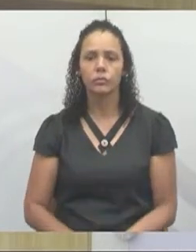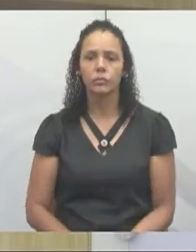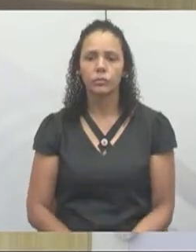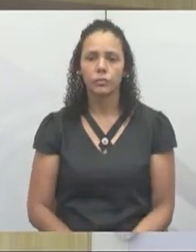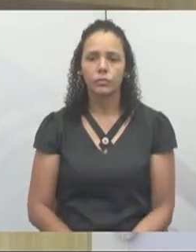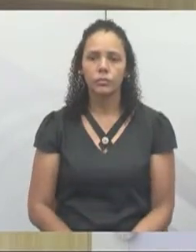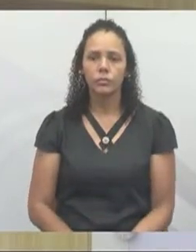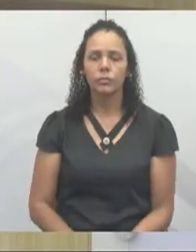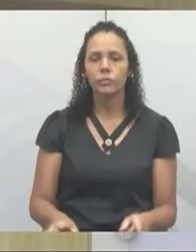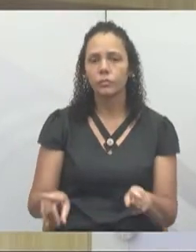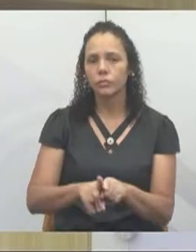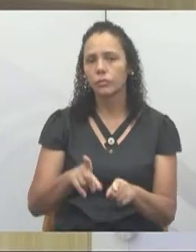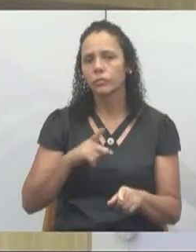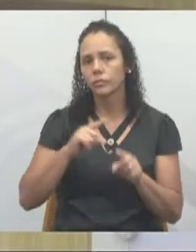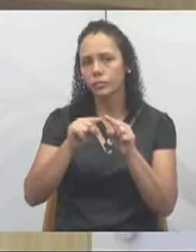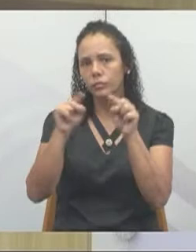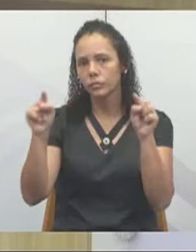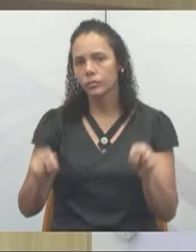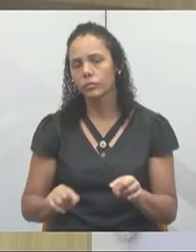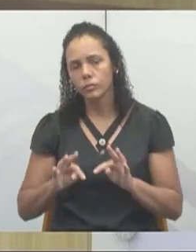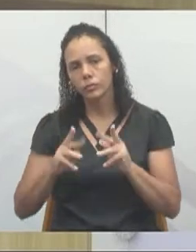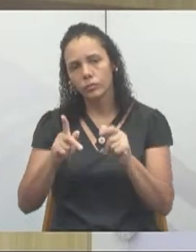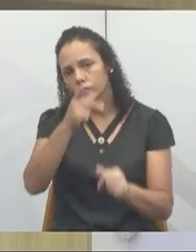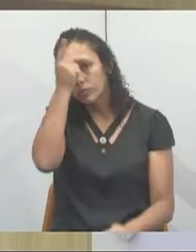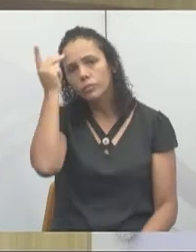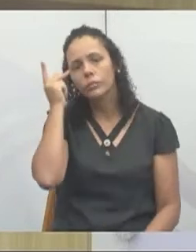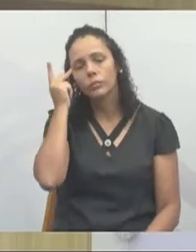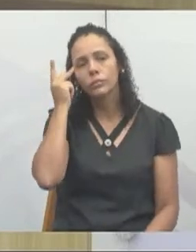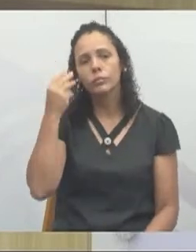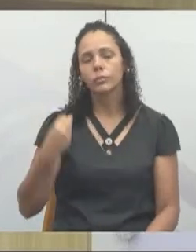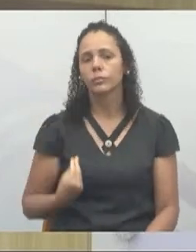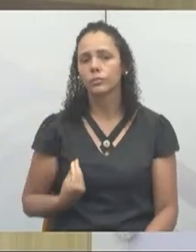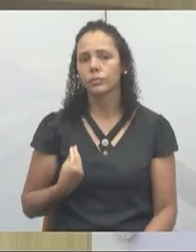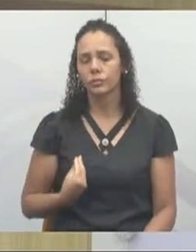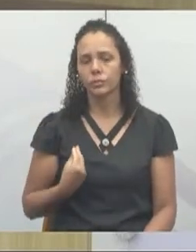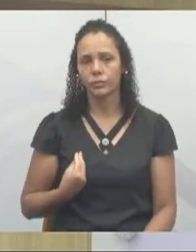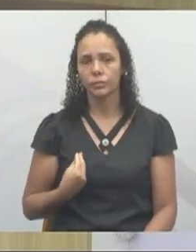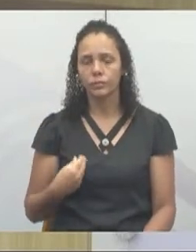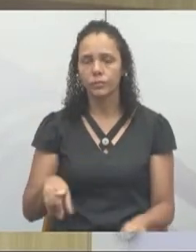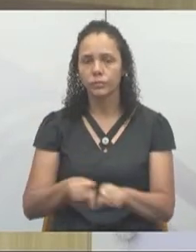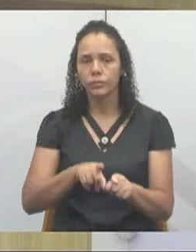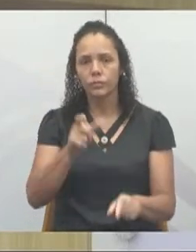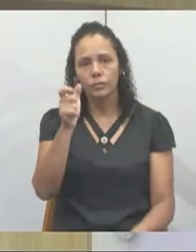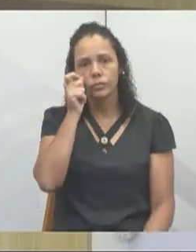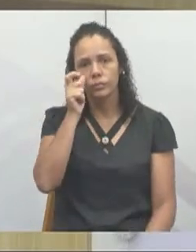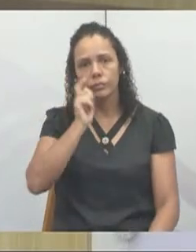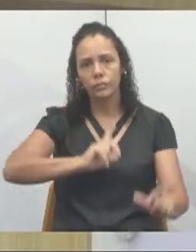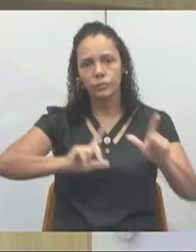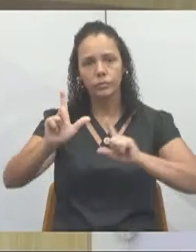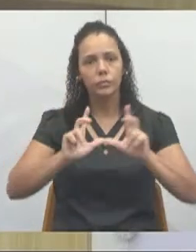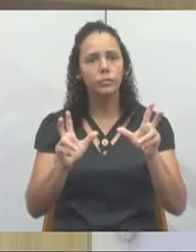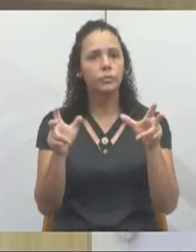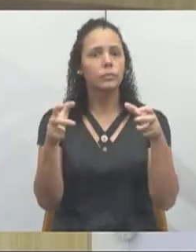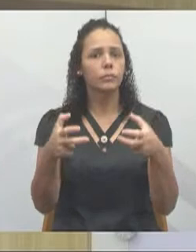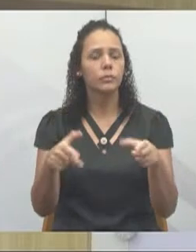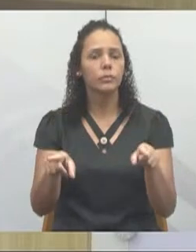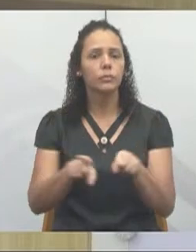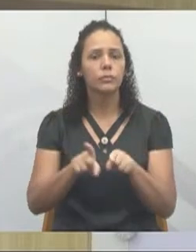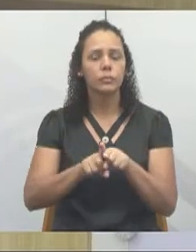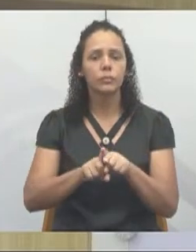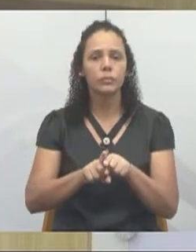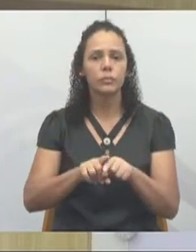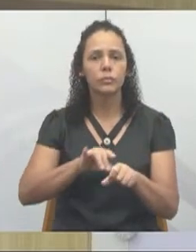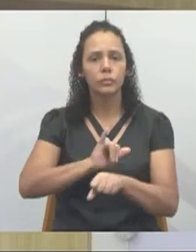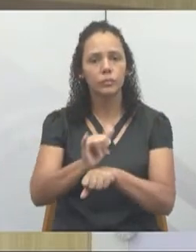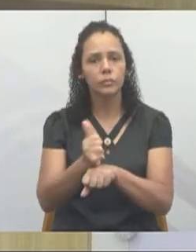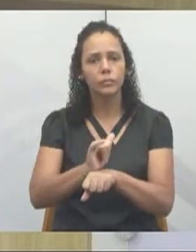Dos servidores de todo o público que nos assiste pela TV Câmara Jacareí e pelos canais